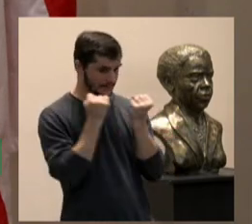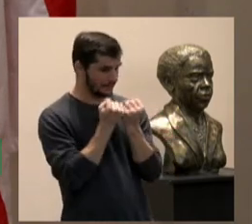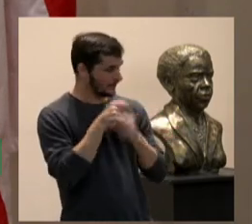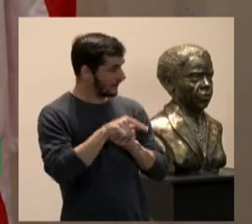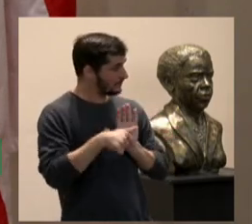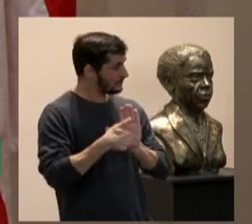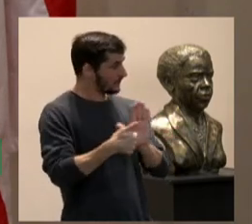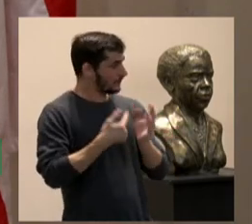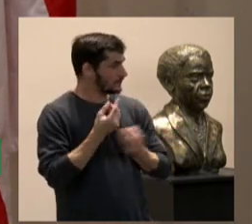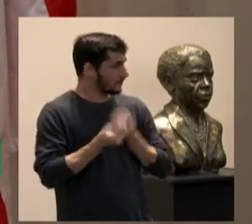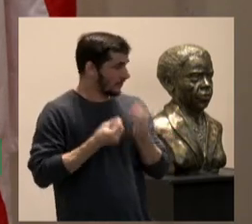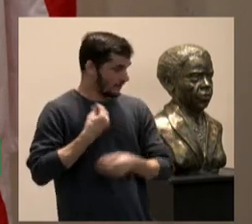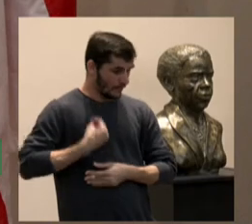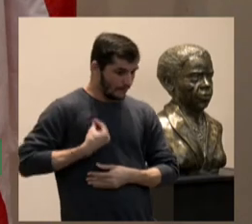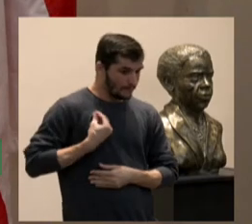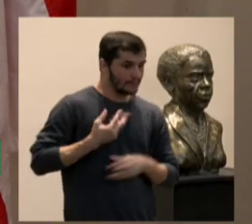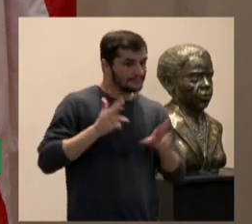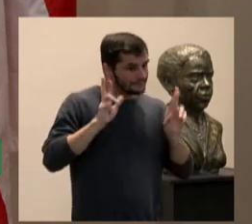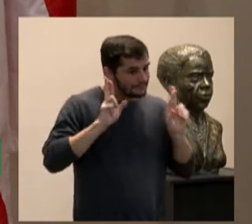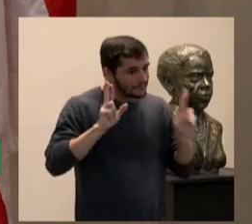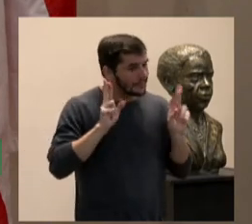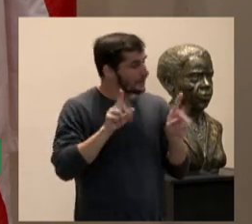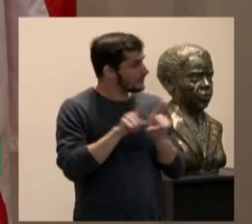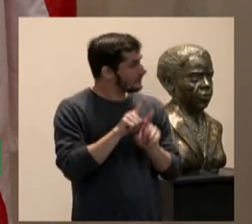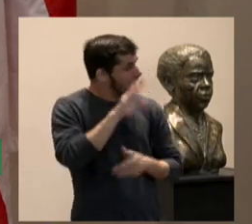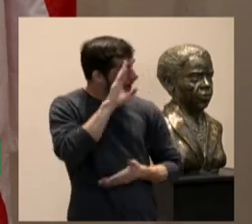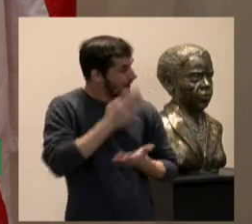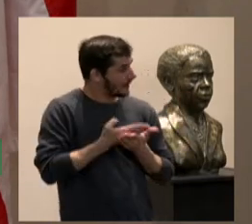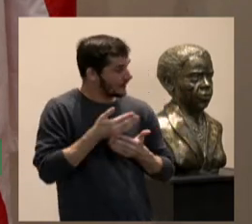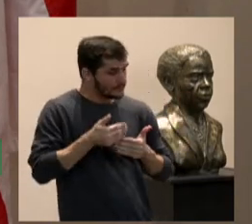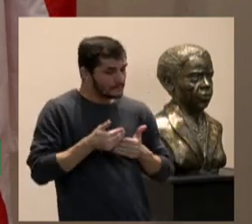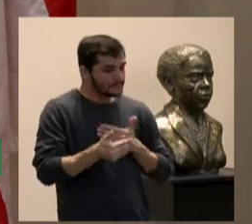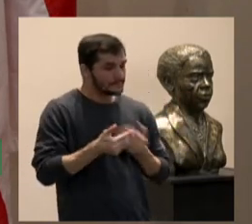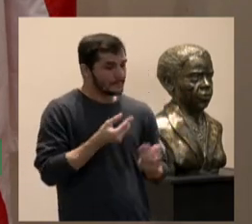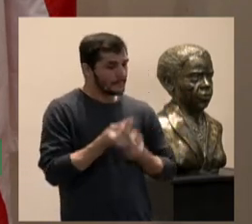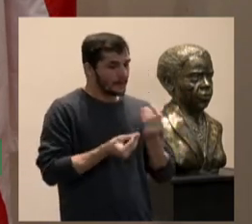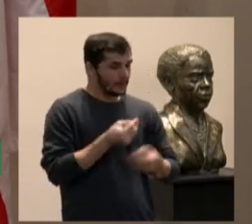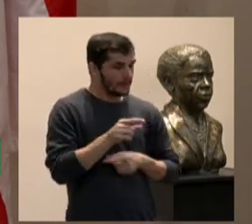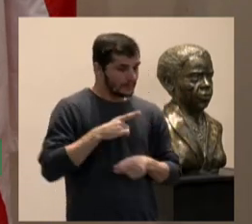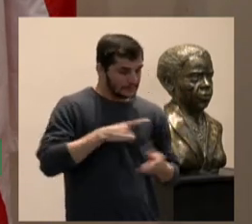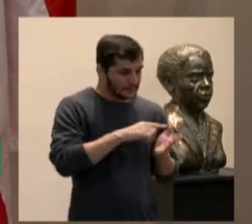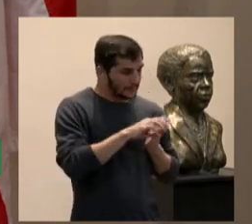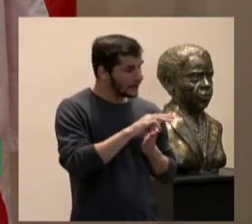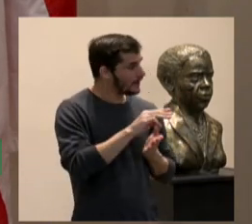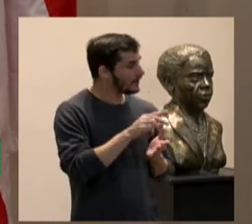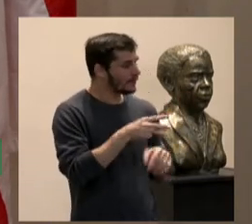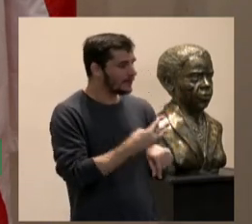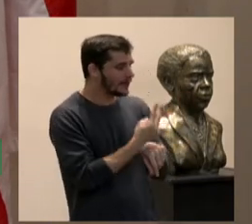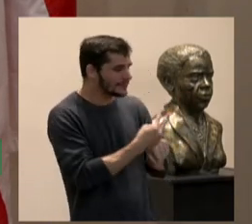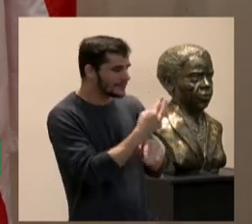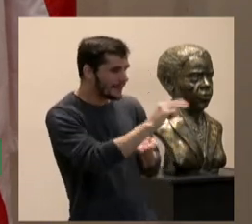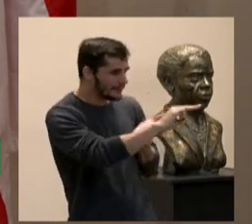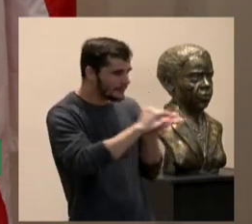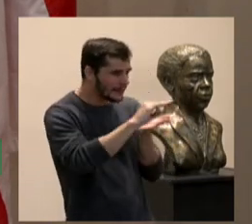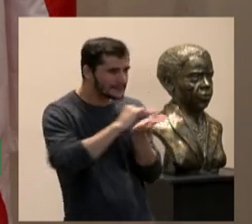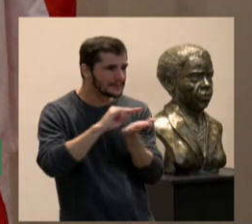e espero e acredito também, recebi mensagens no WhatsApp, porque o evento está